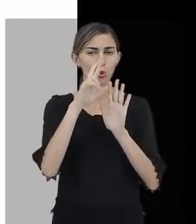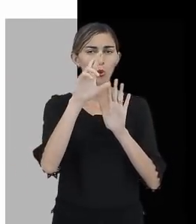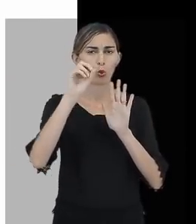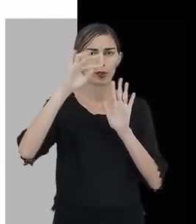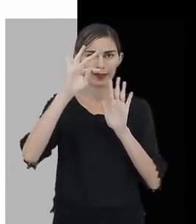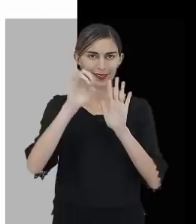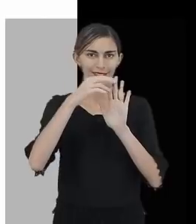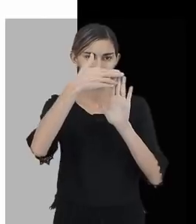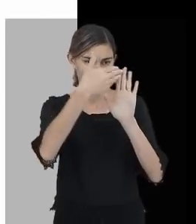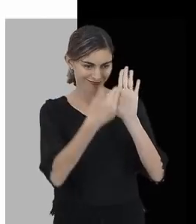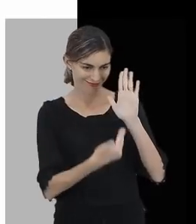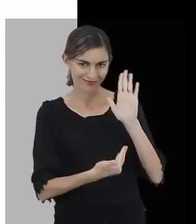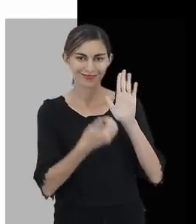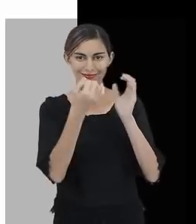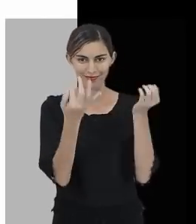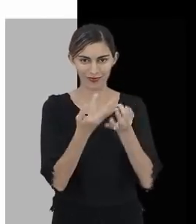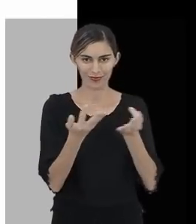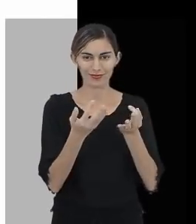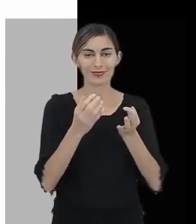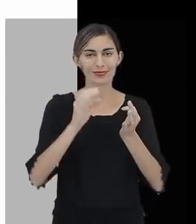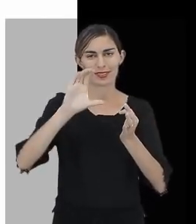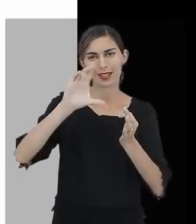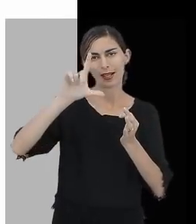classe View, que